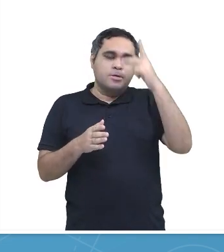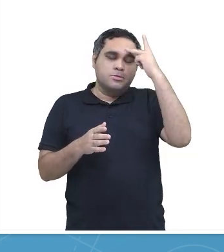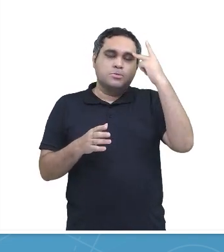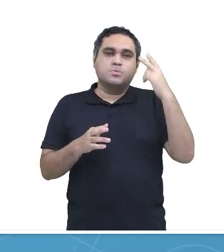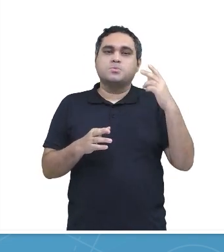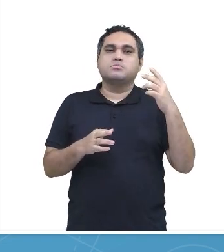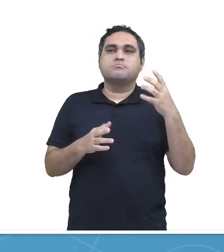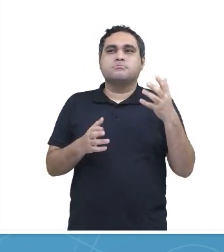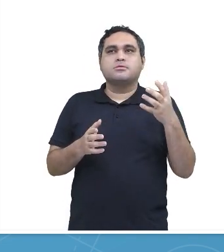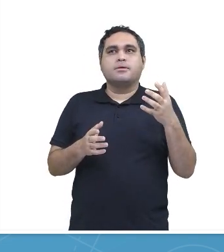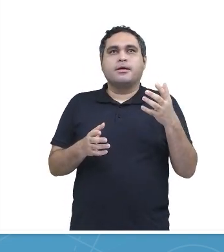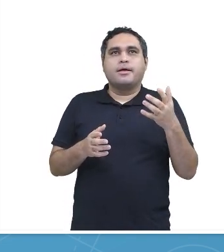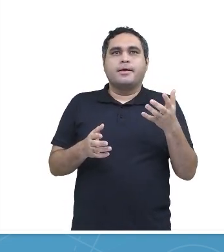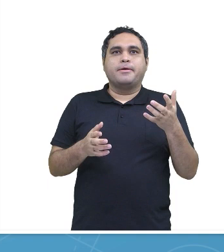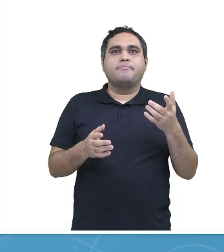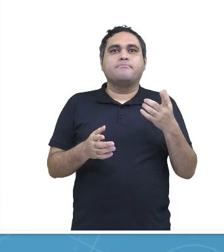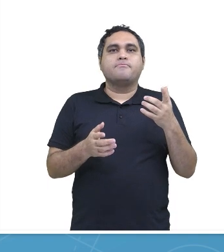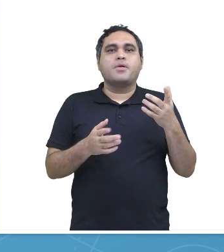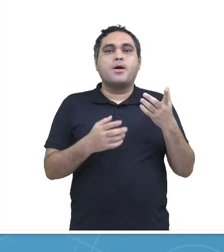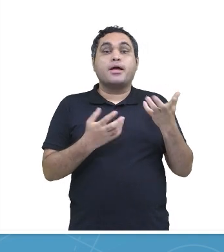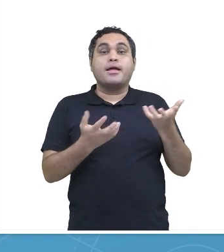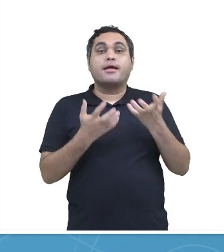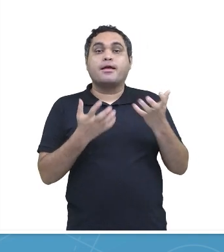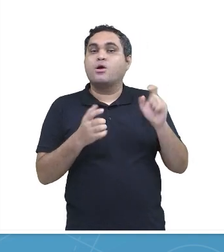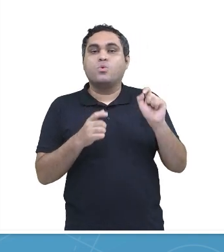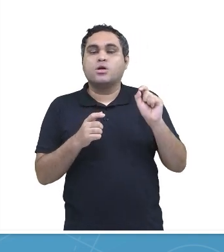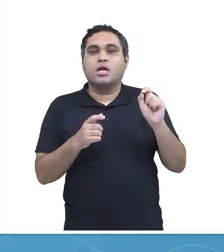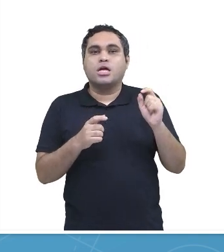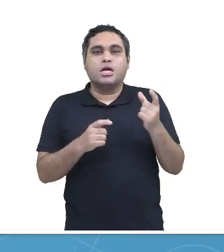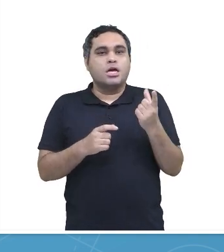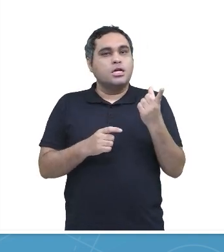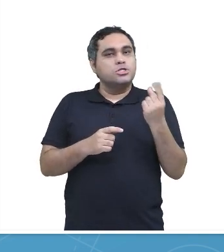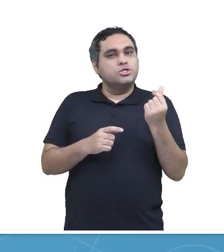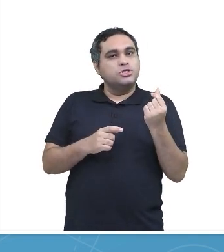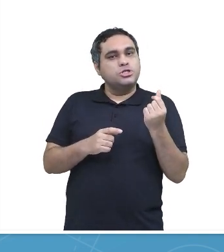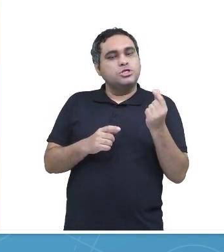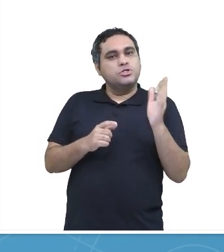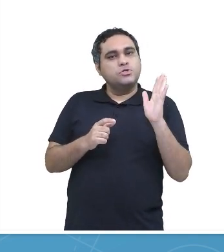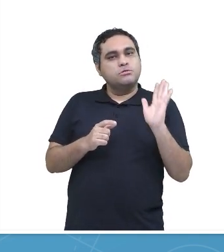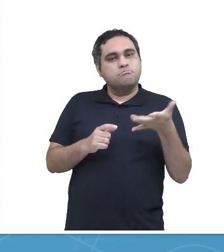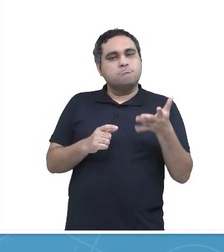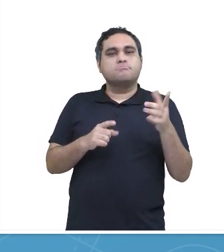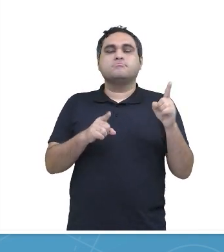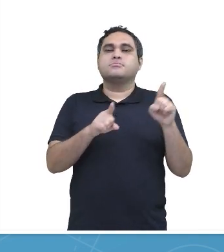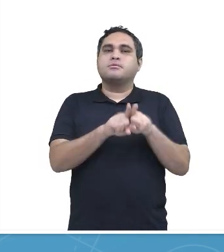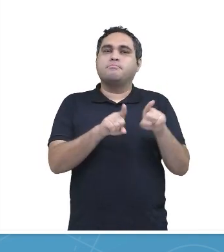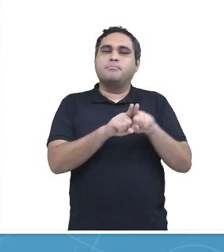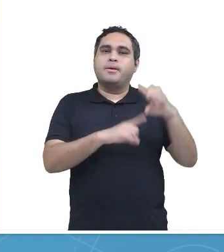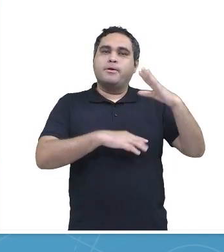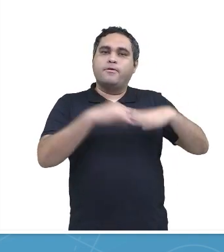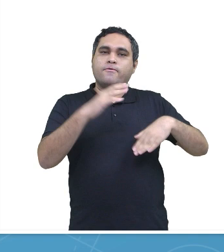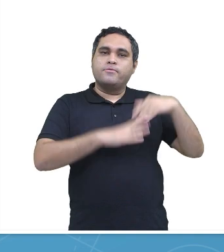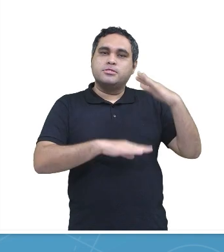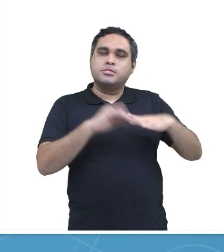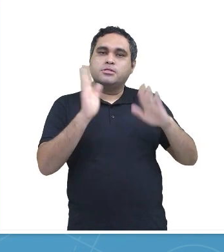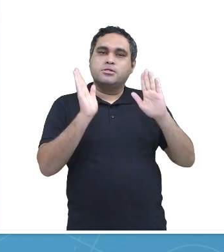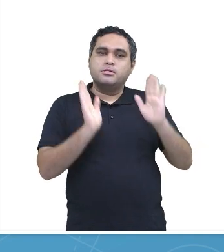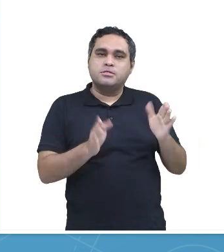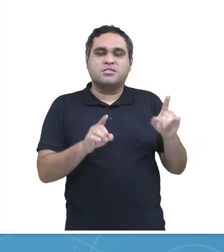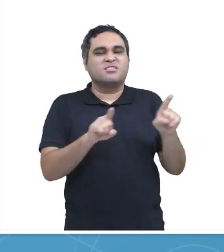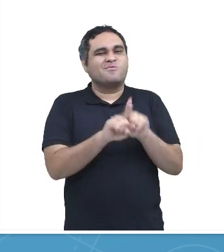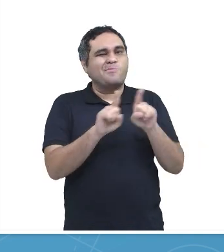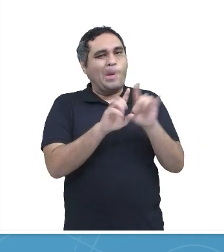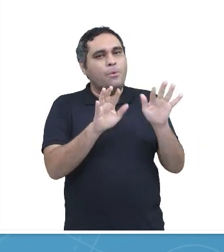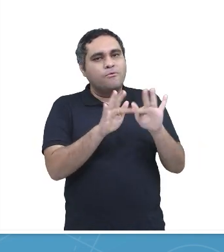definição da sua própria profissão, do que deseja para si e constituição de família.